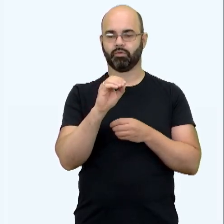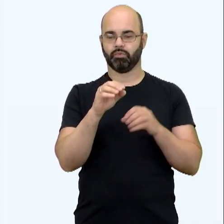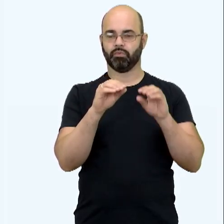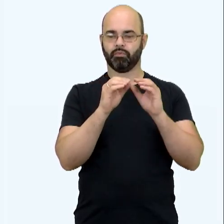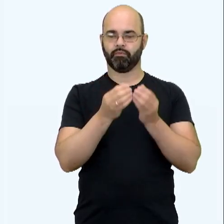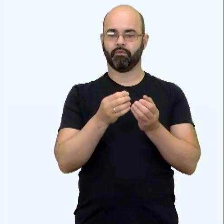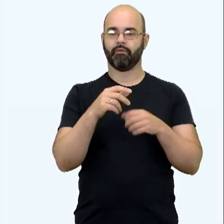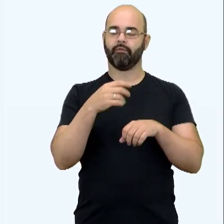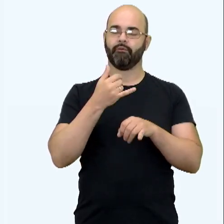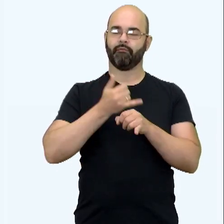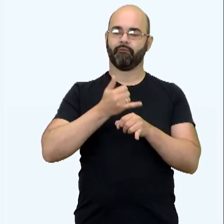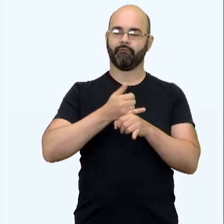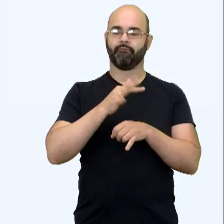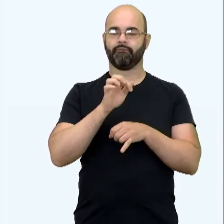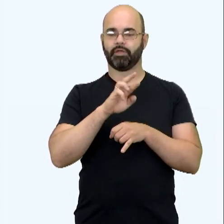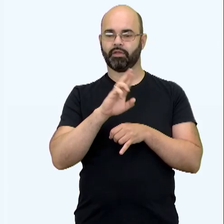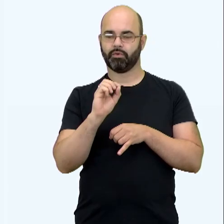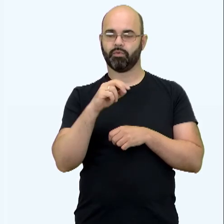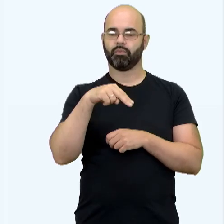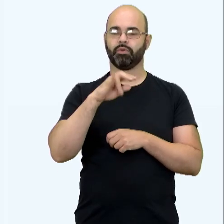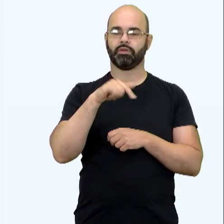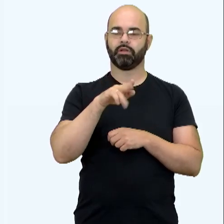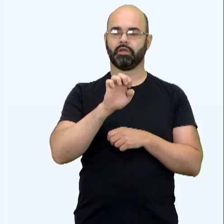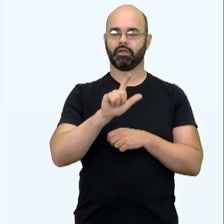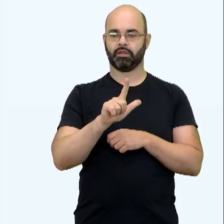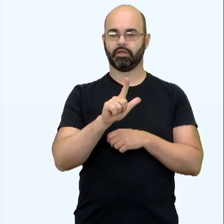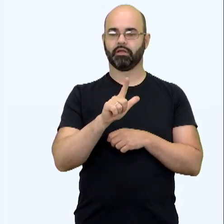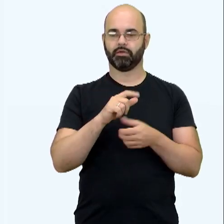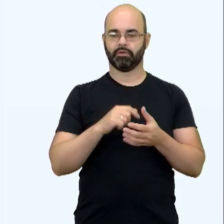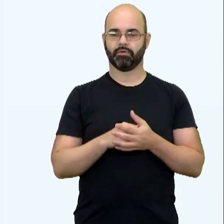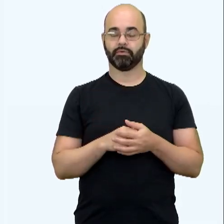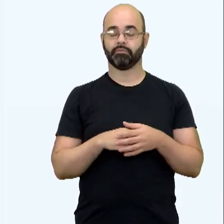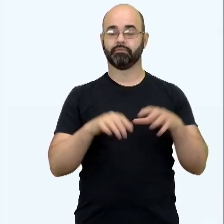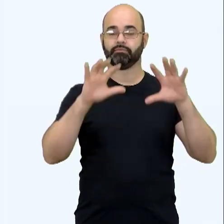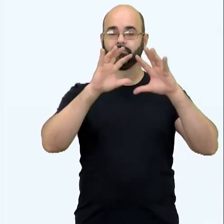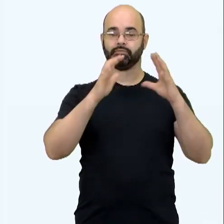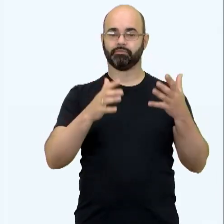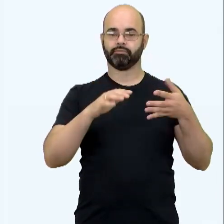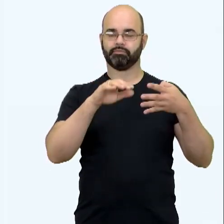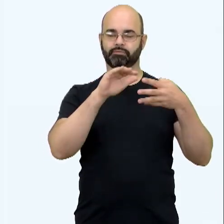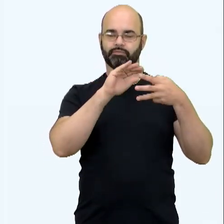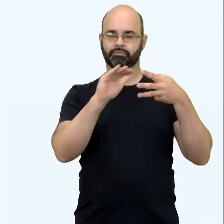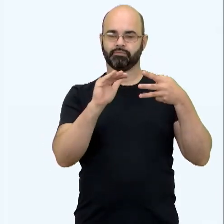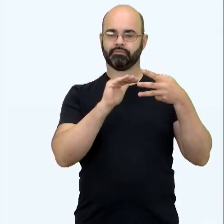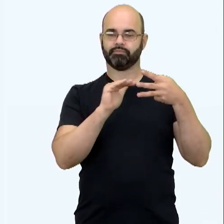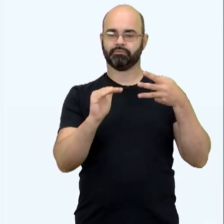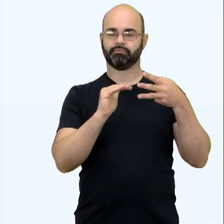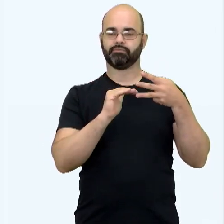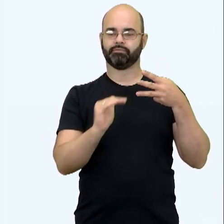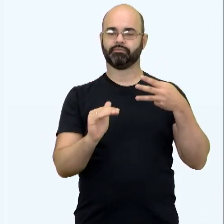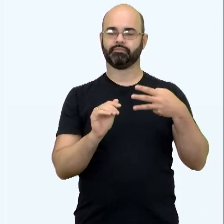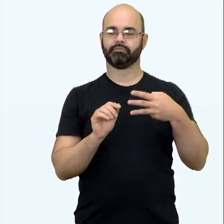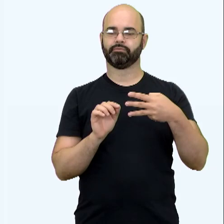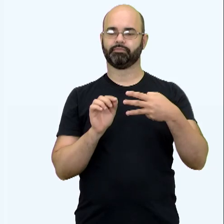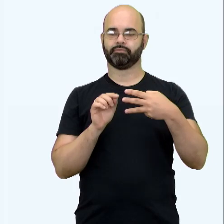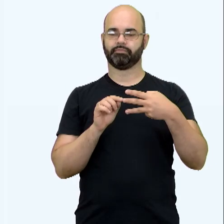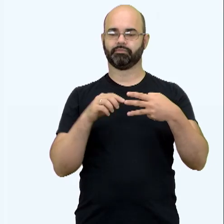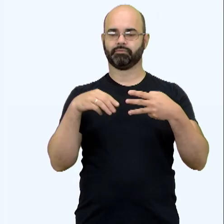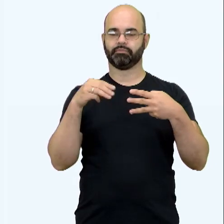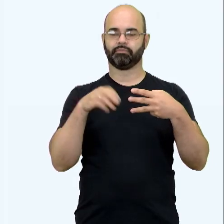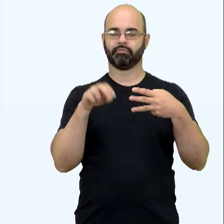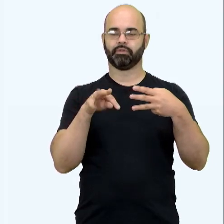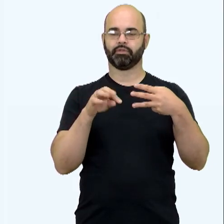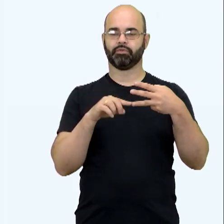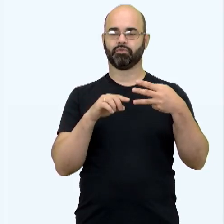por ferro e níquel. As camadas da Terra, em especial o manto e o núcleo, ainda são poucos conhecidos